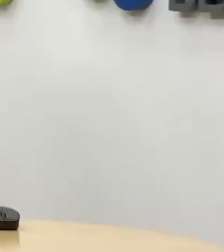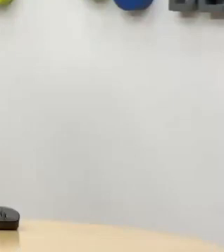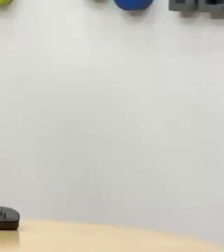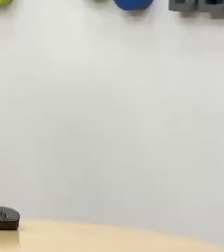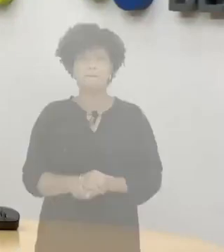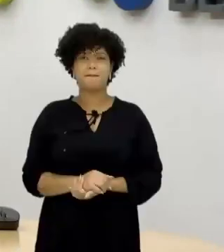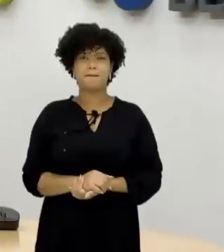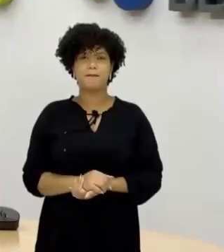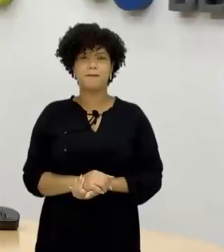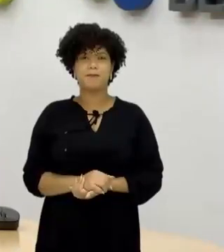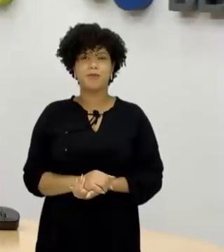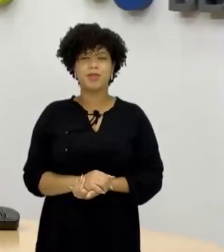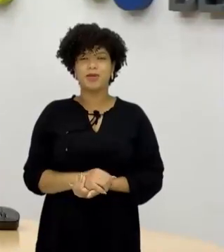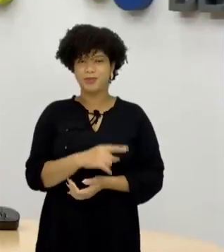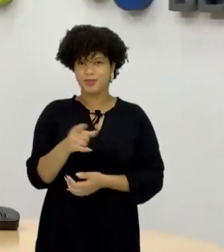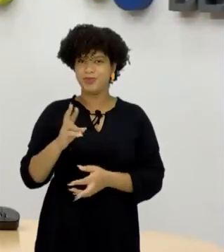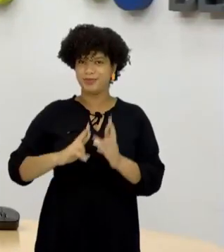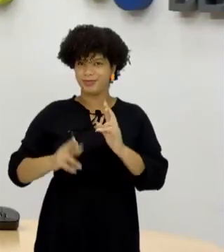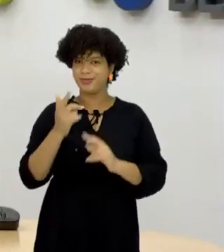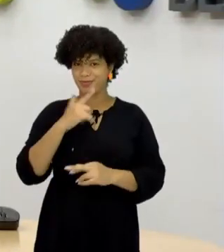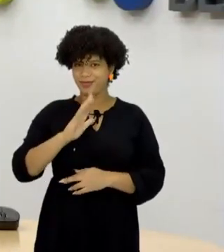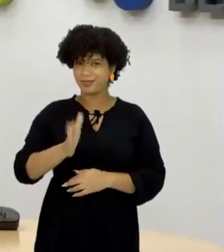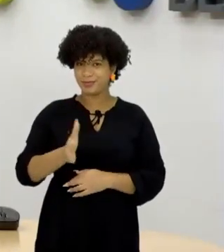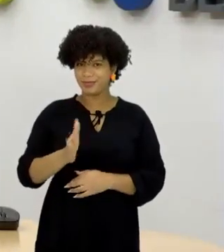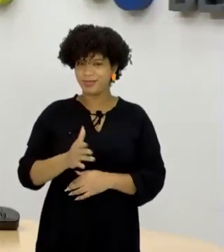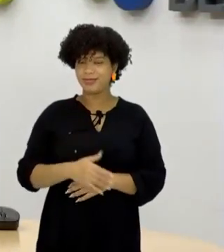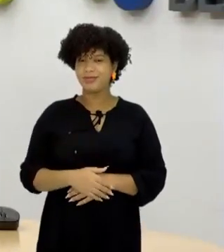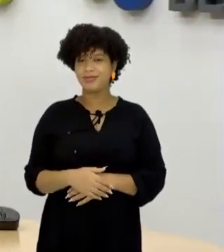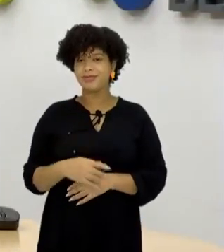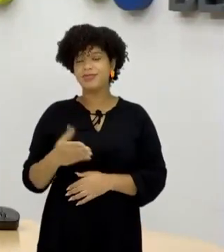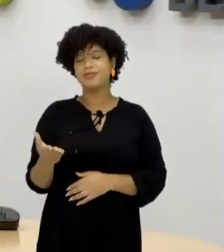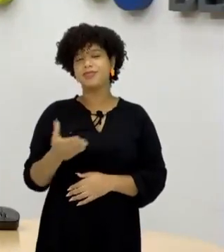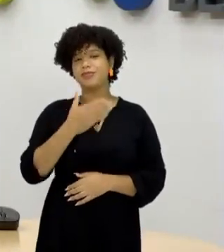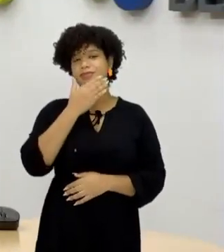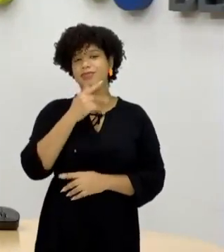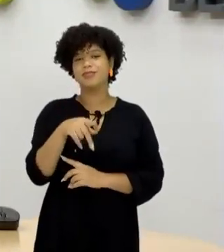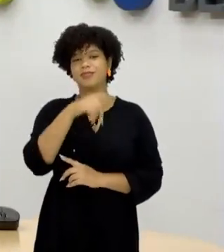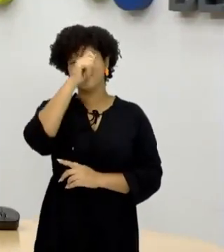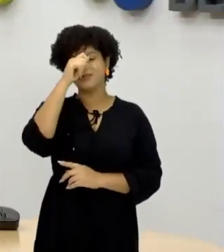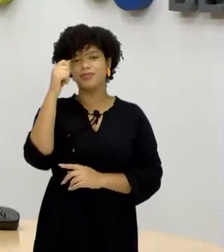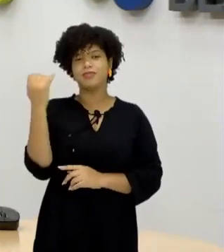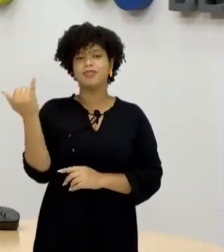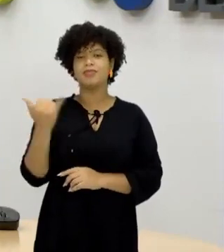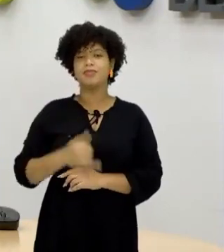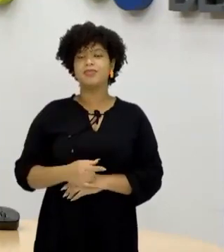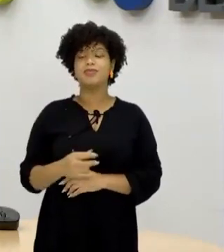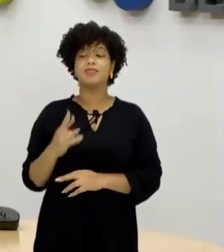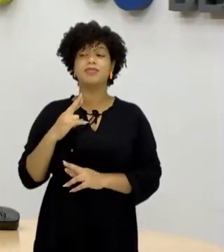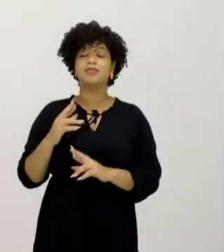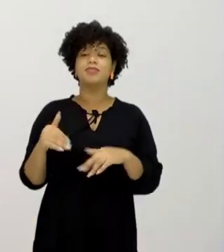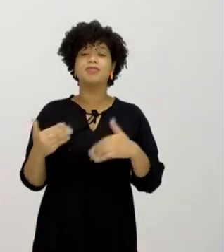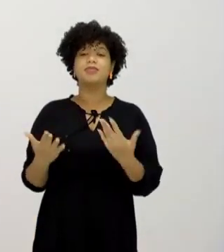É isso aí, já deu tempo aí para vocês responderem. Aí o Alcides vai falar aí a resposta. Vamos lá, Alcides, dá um start aí.